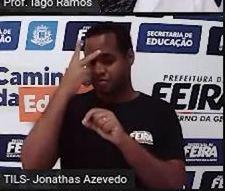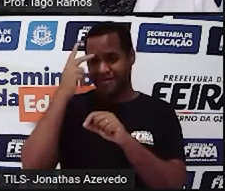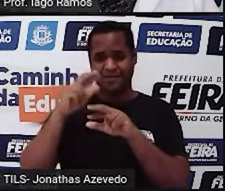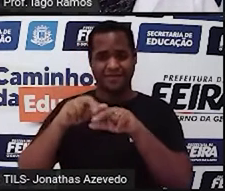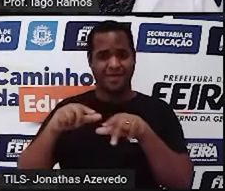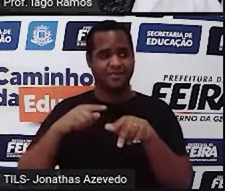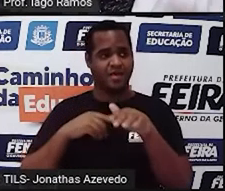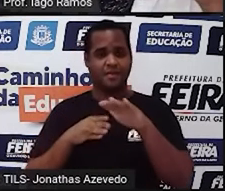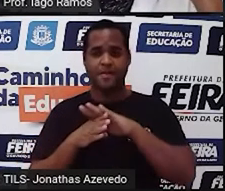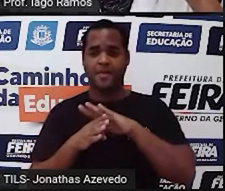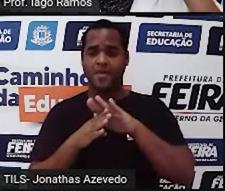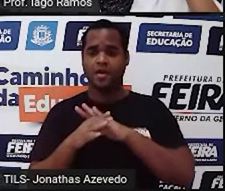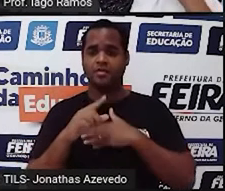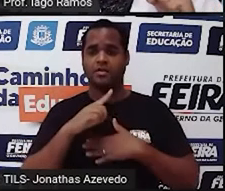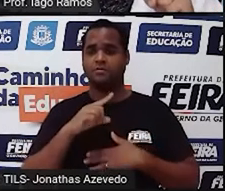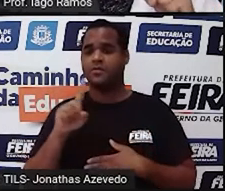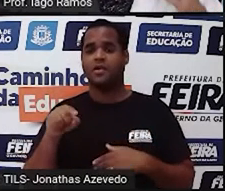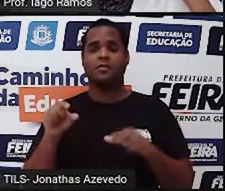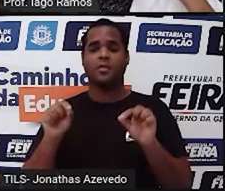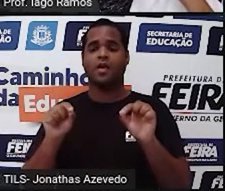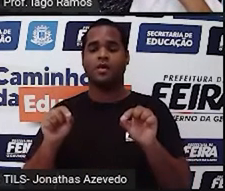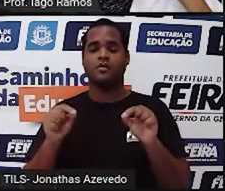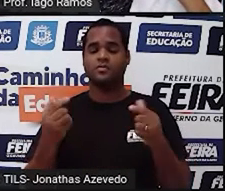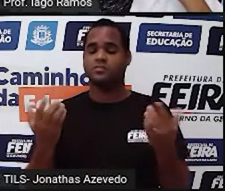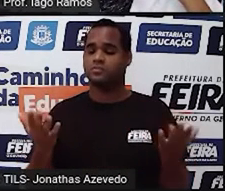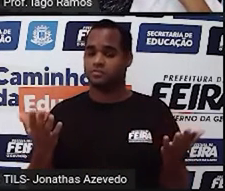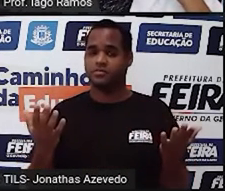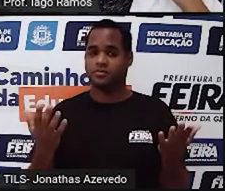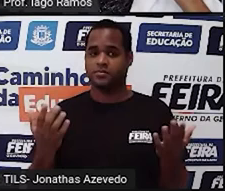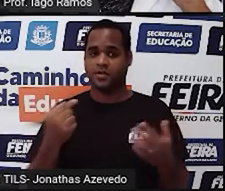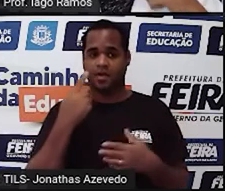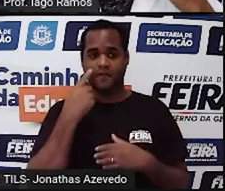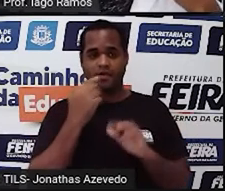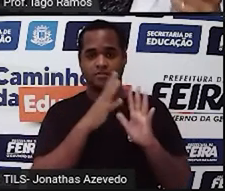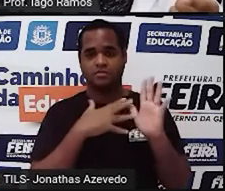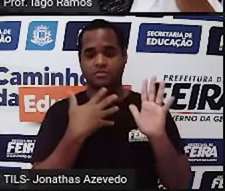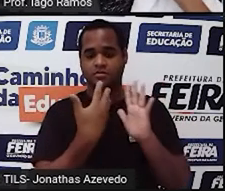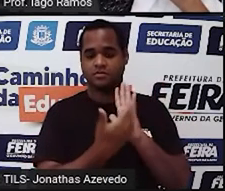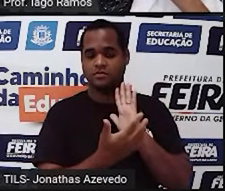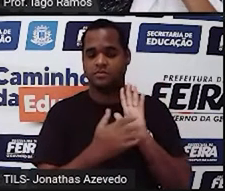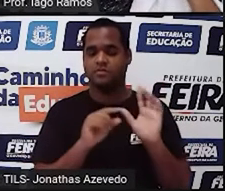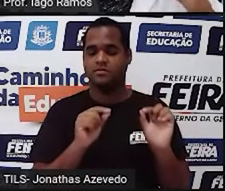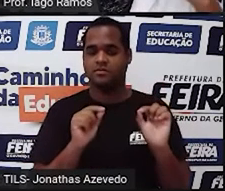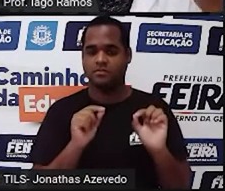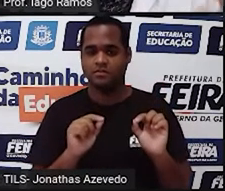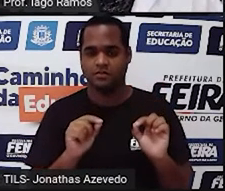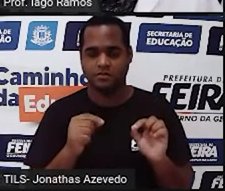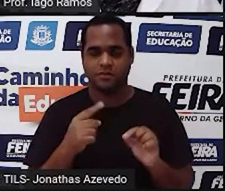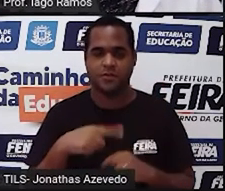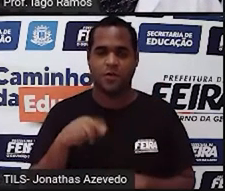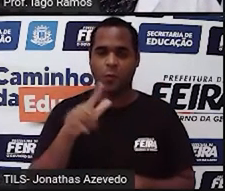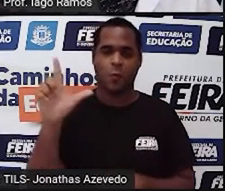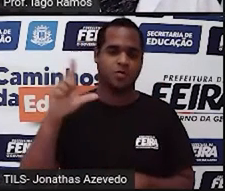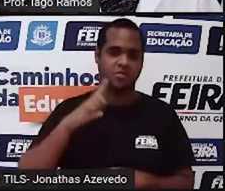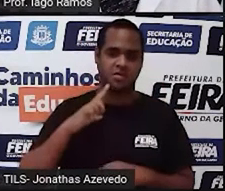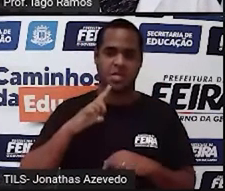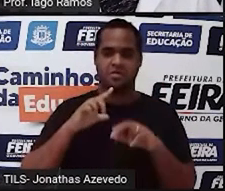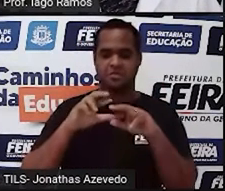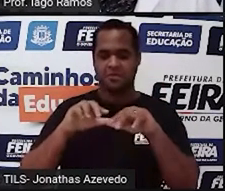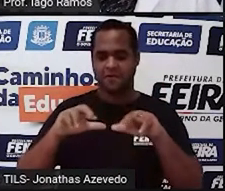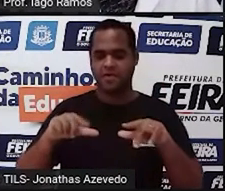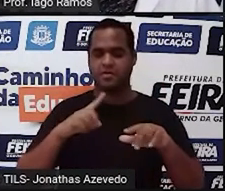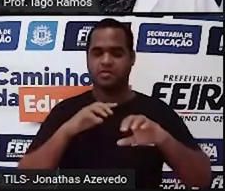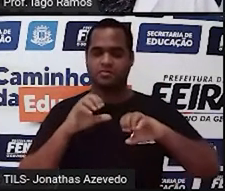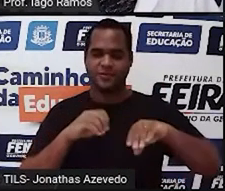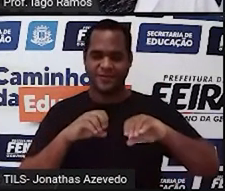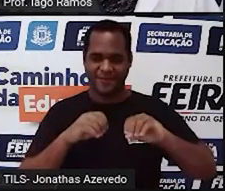neles Tá bom então e olha só essa tabelinha a gente vai ver ela aqui em outros momentos da aula